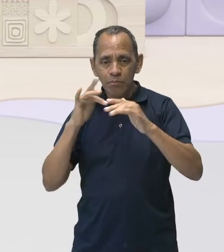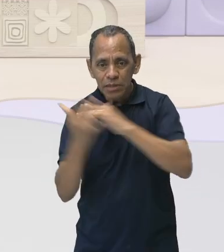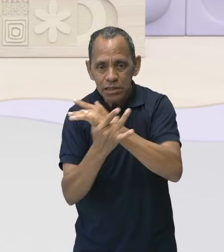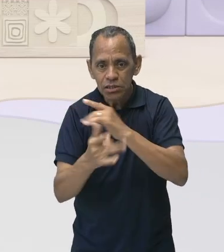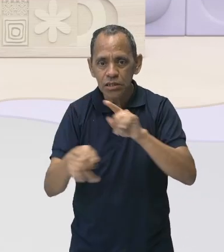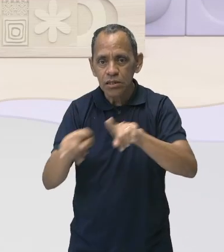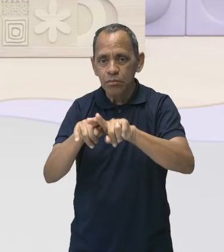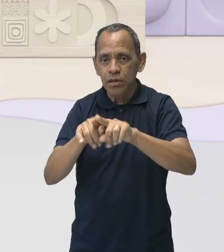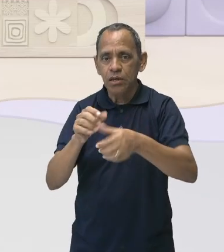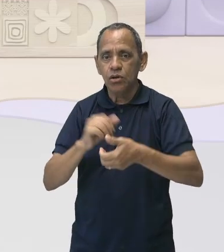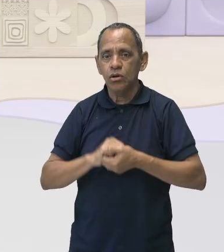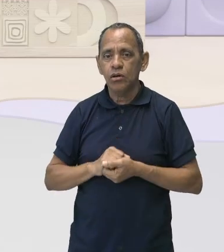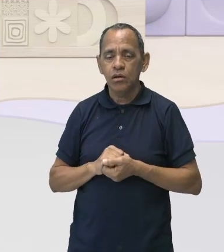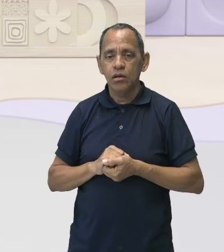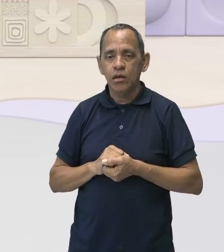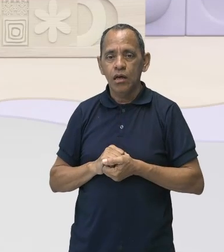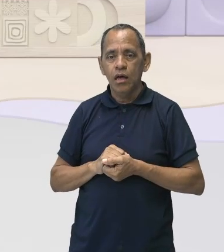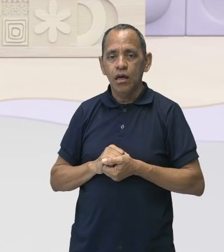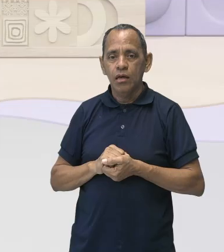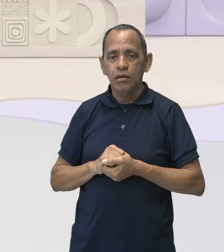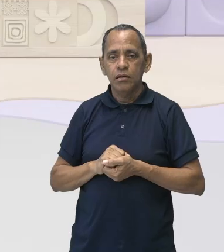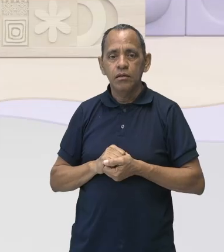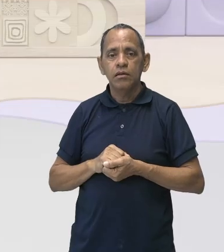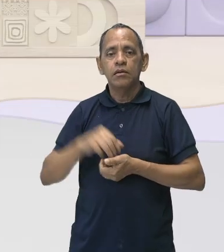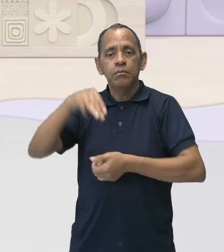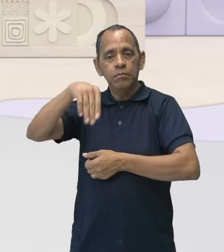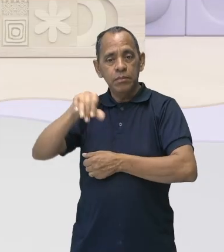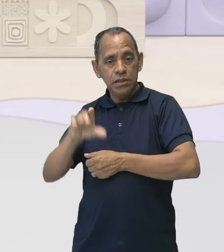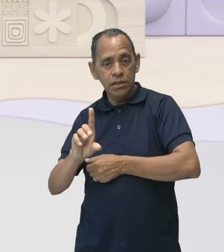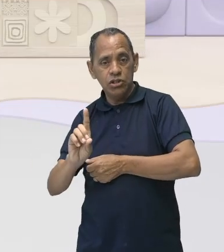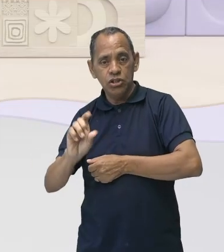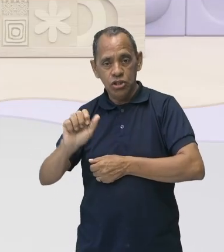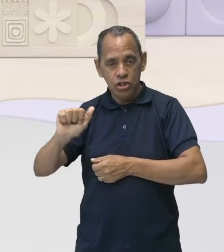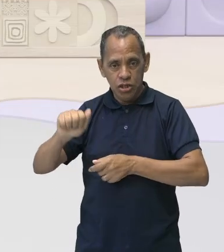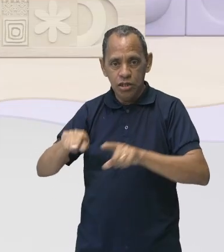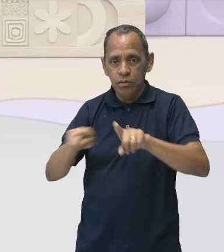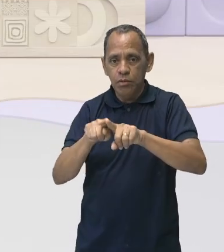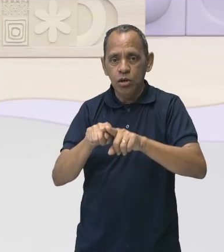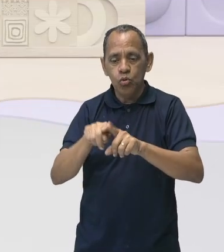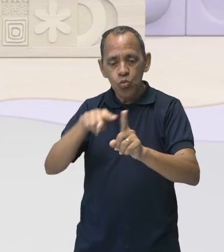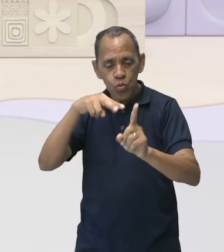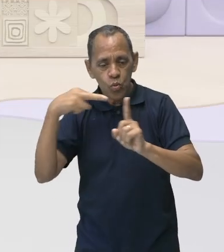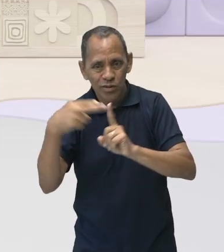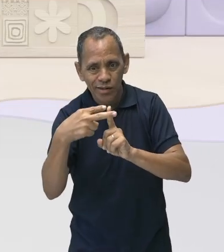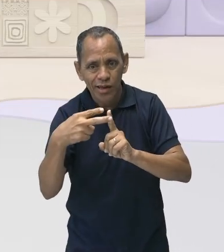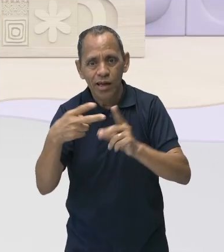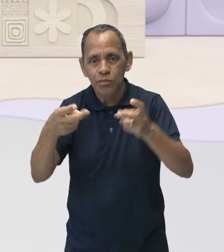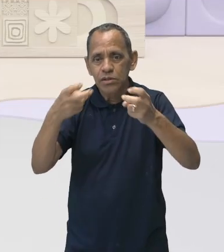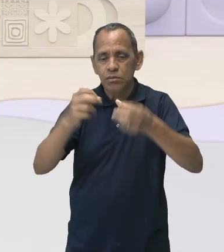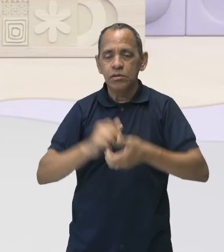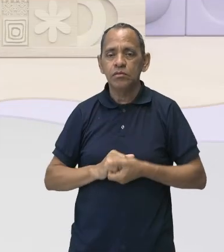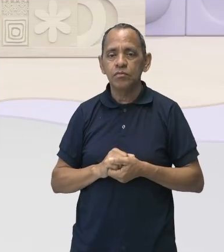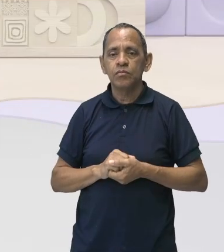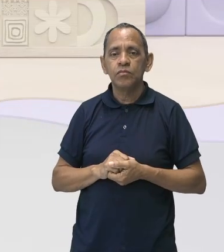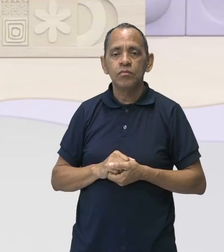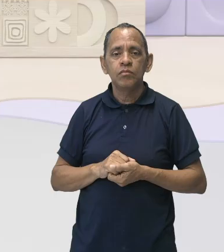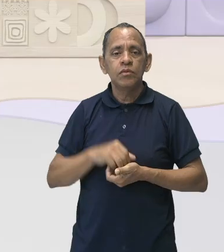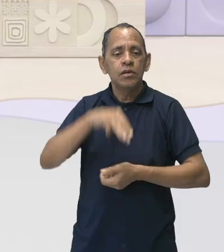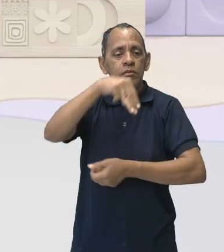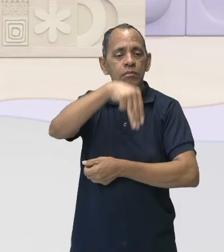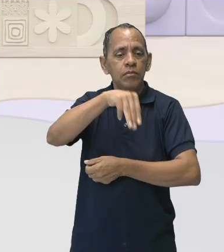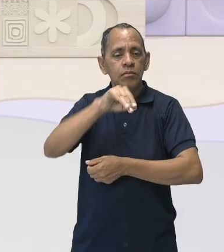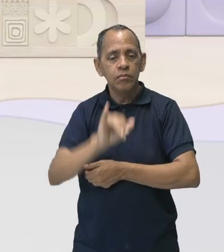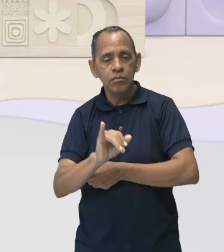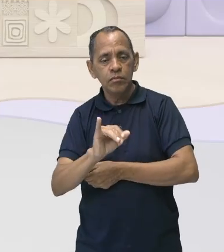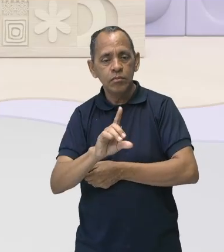impacta a nossa autopercepção, nosso olhar consigo mesmo. E aqui, quando eu falo de mídias, de pensar, de repente,